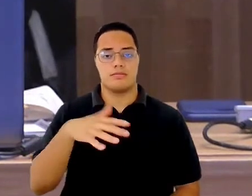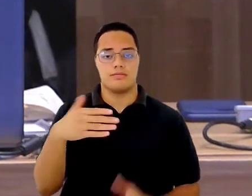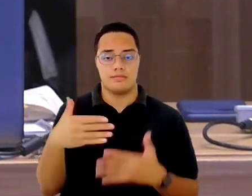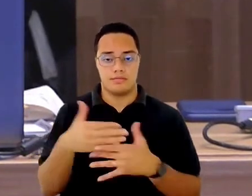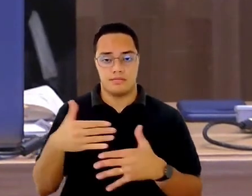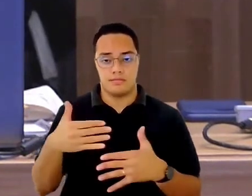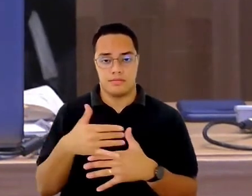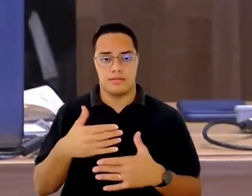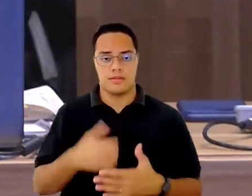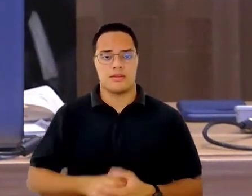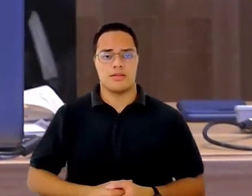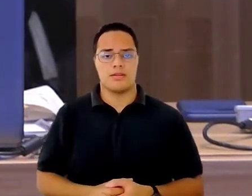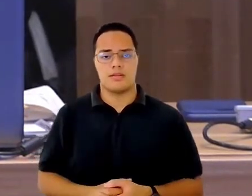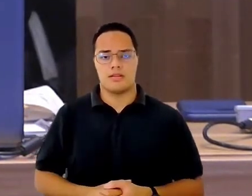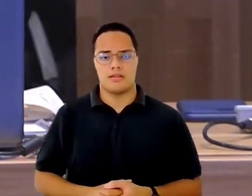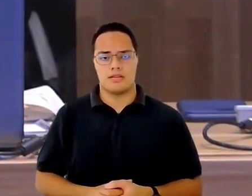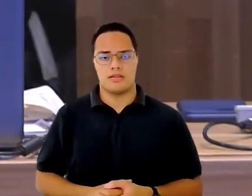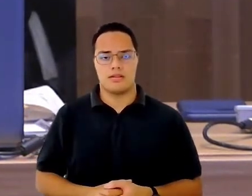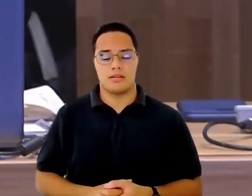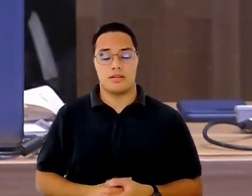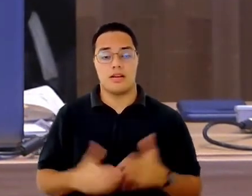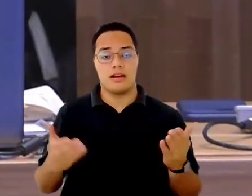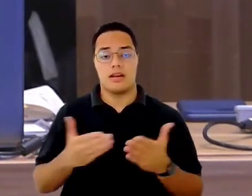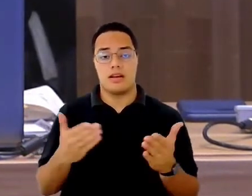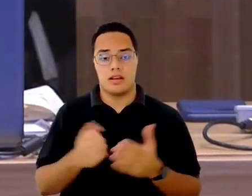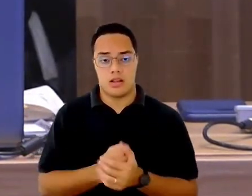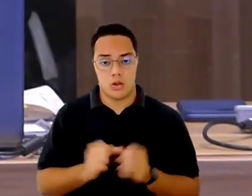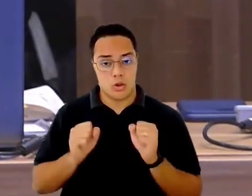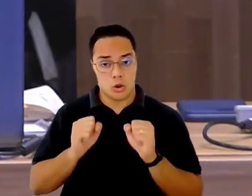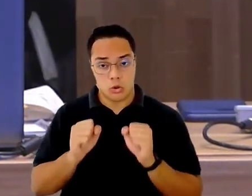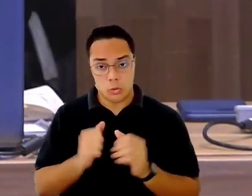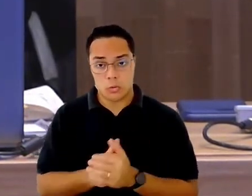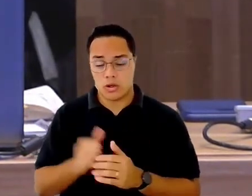com potencial para interferir na segurança local